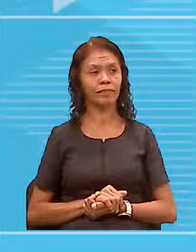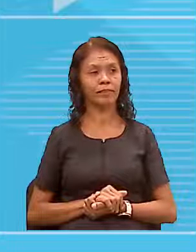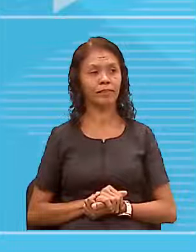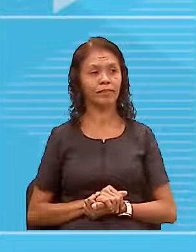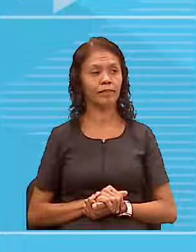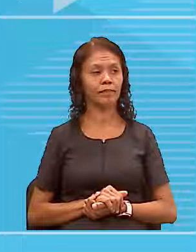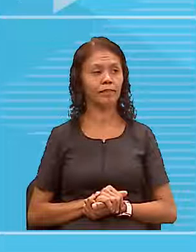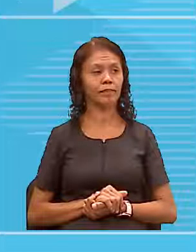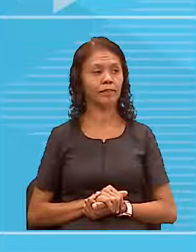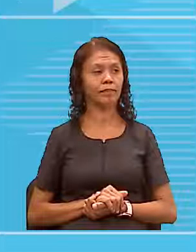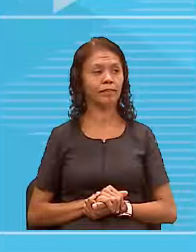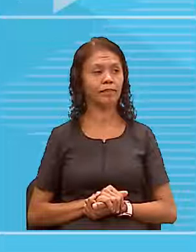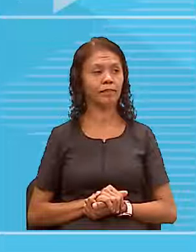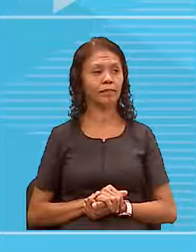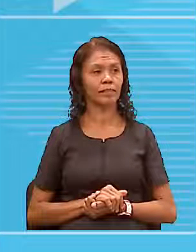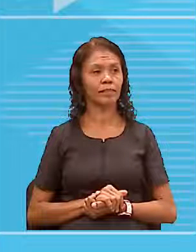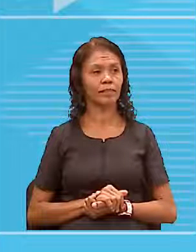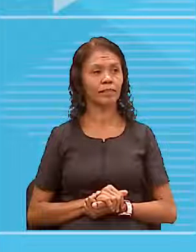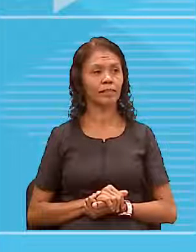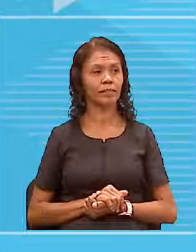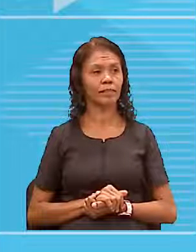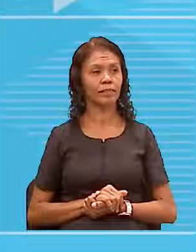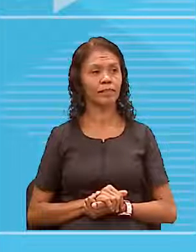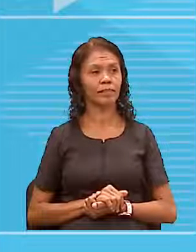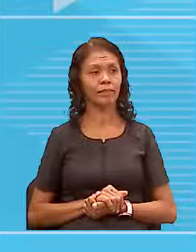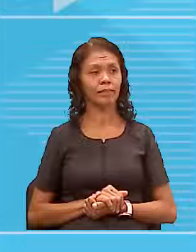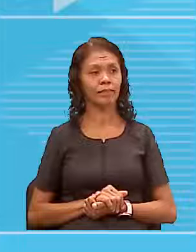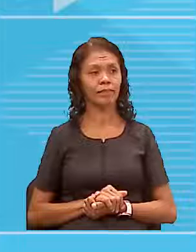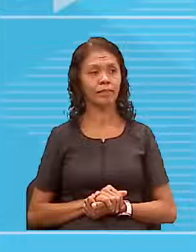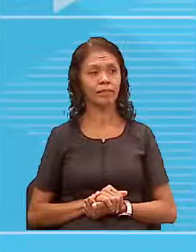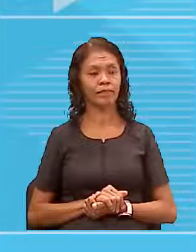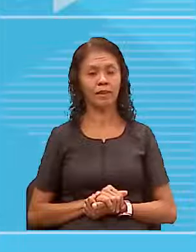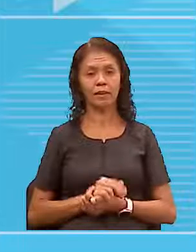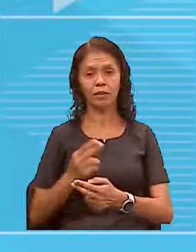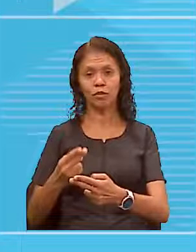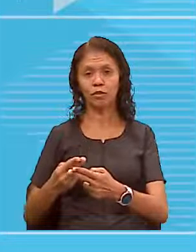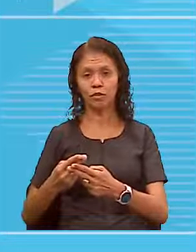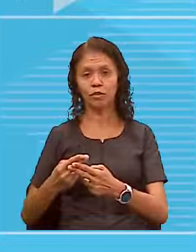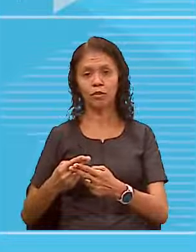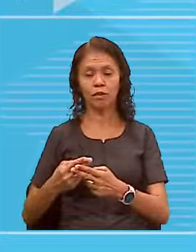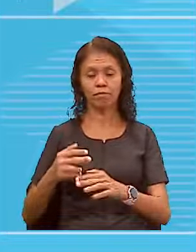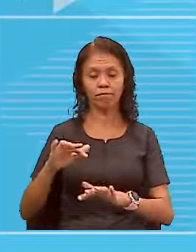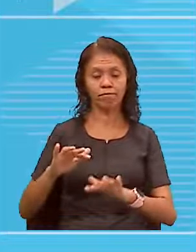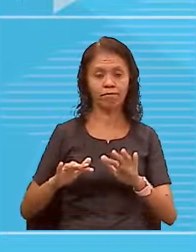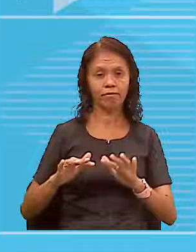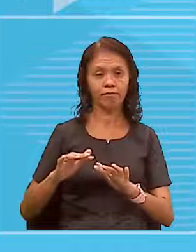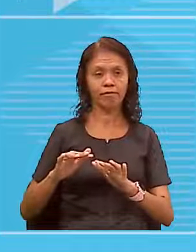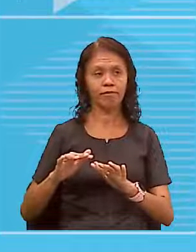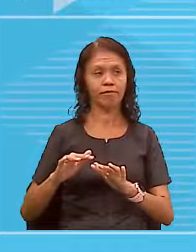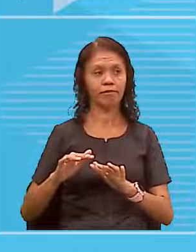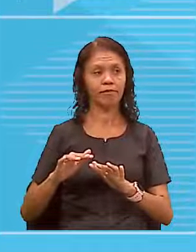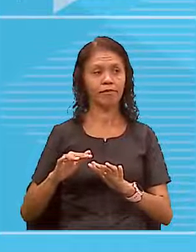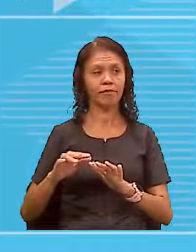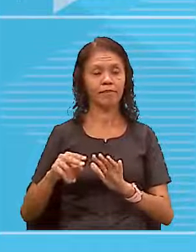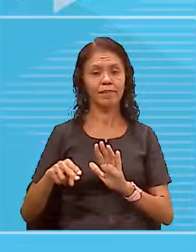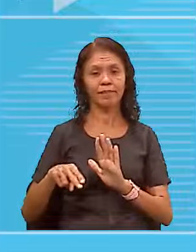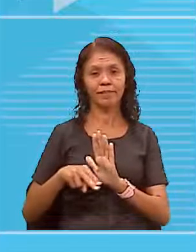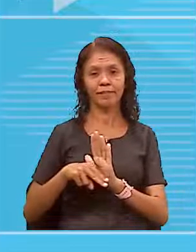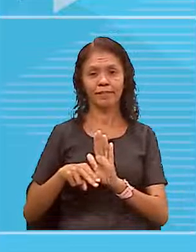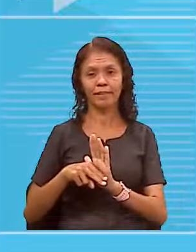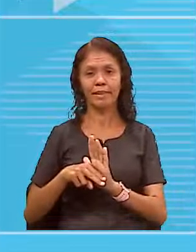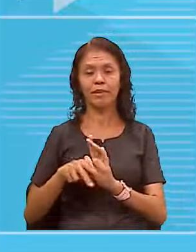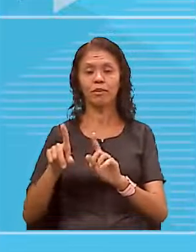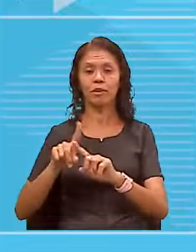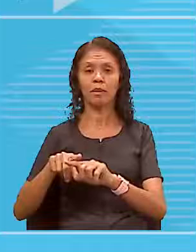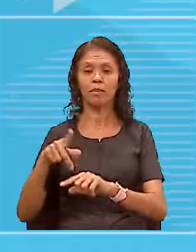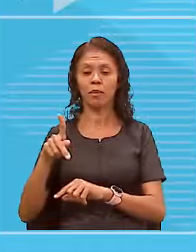2 vezes 8. Olha só, eu peguei a média e multipliquei pela... Eu peguei a nota e multipliquei pelos seus pesos.